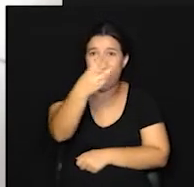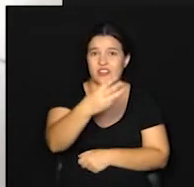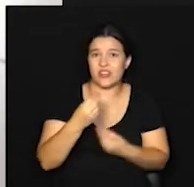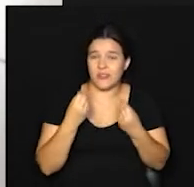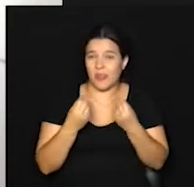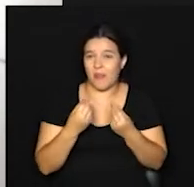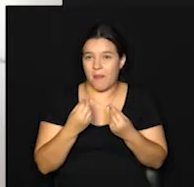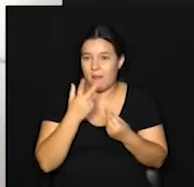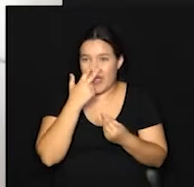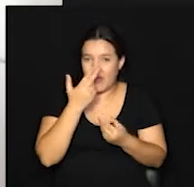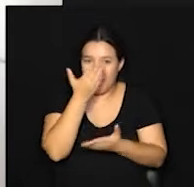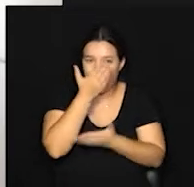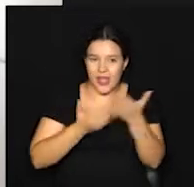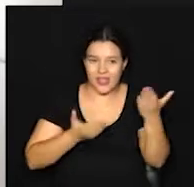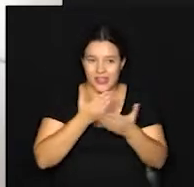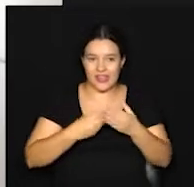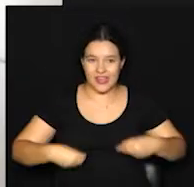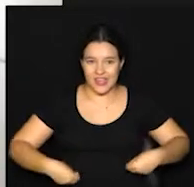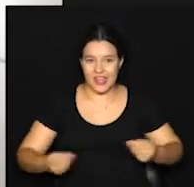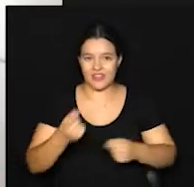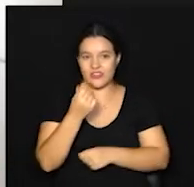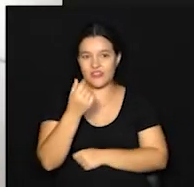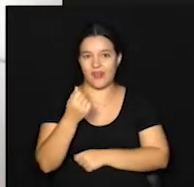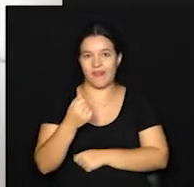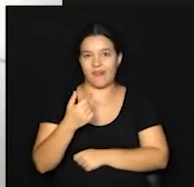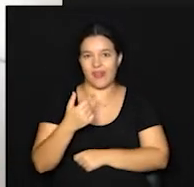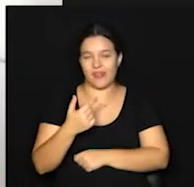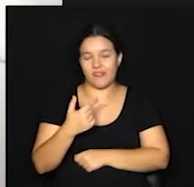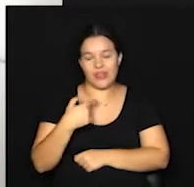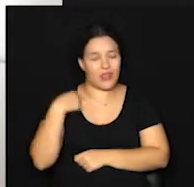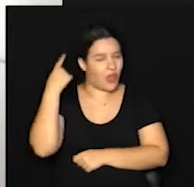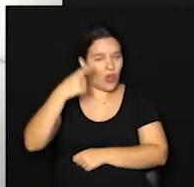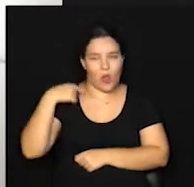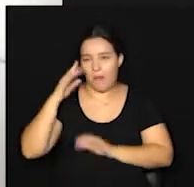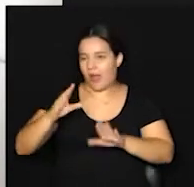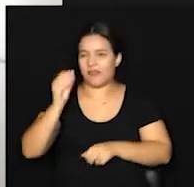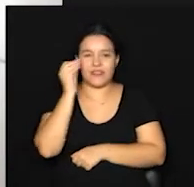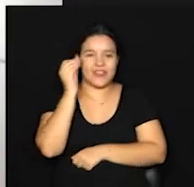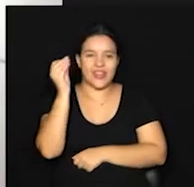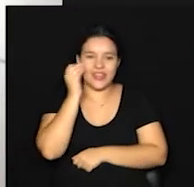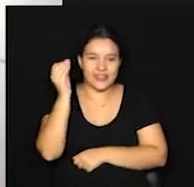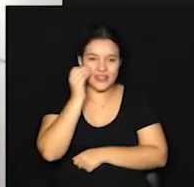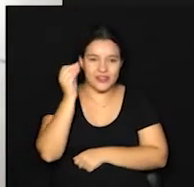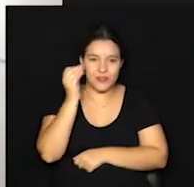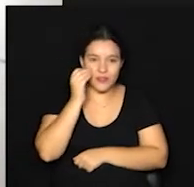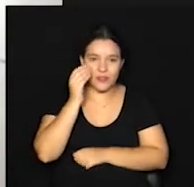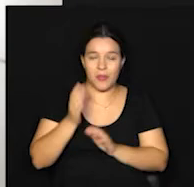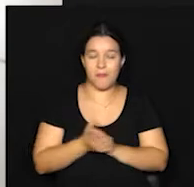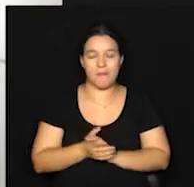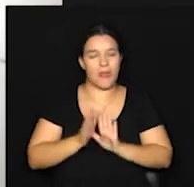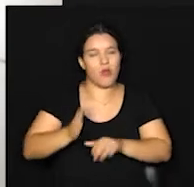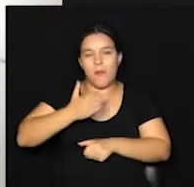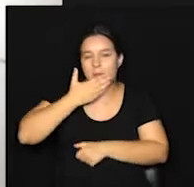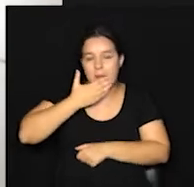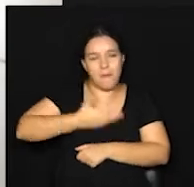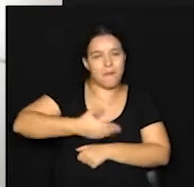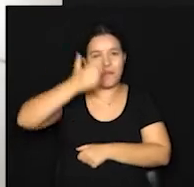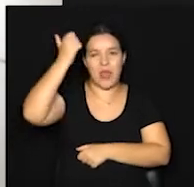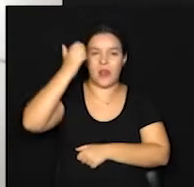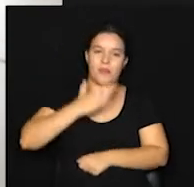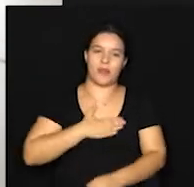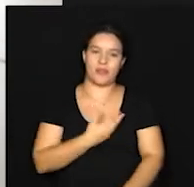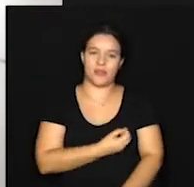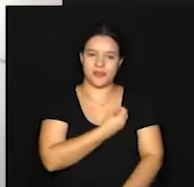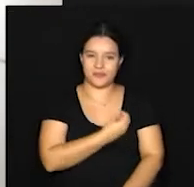agora. E eu falei assim, é uma loucura que eu vou arriscar. E realmente foi a melhor loucura da minha vida.